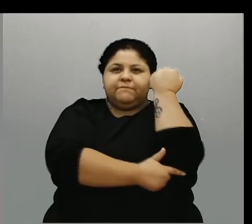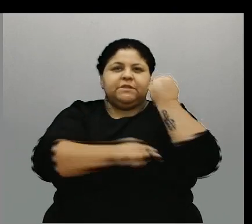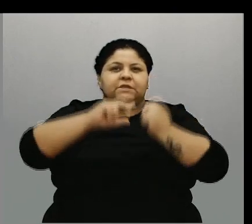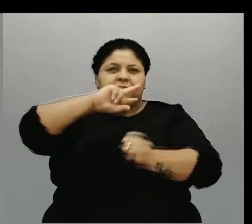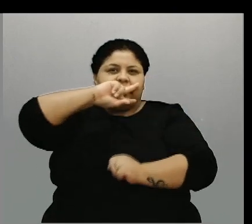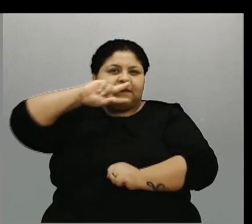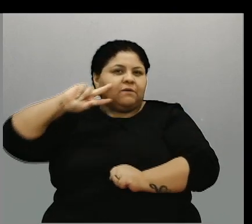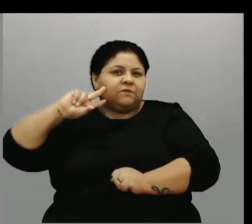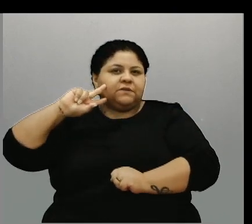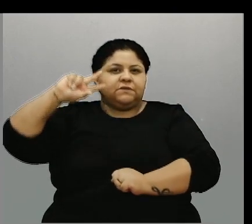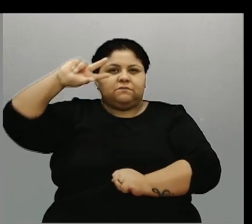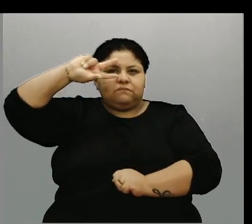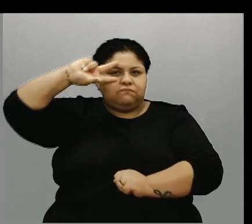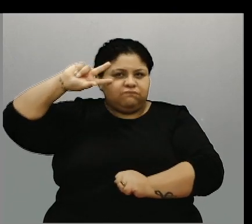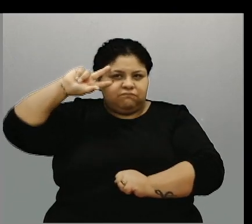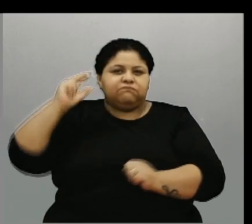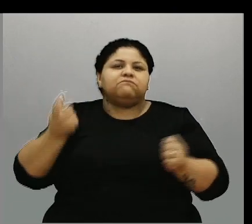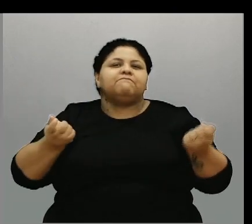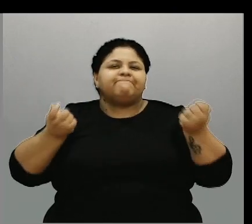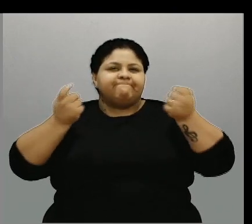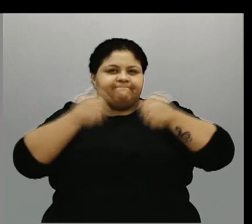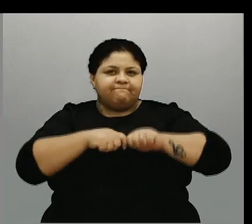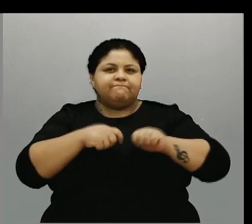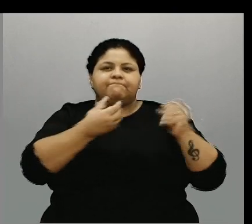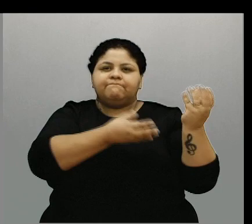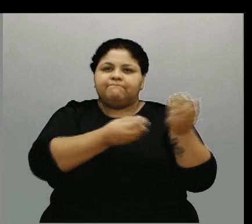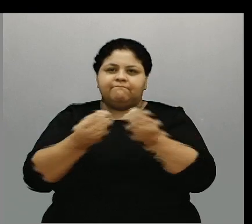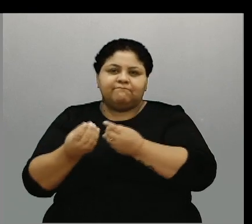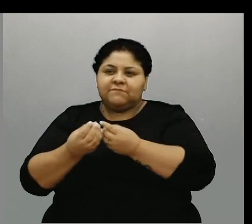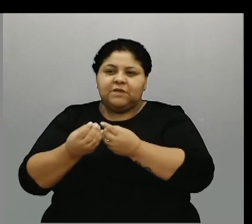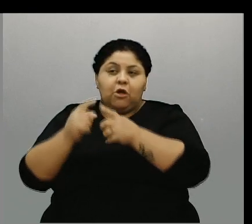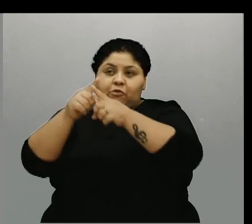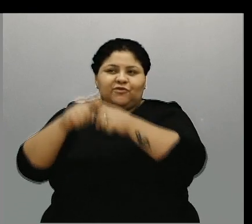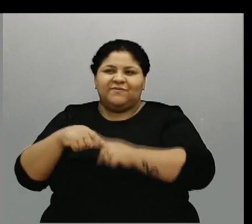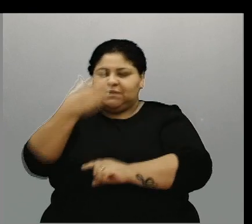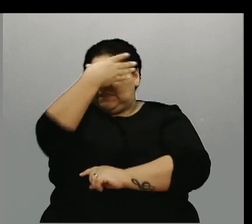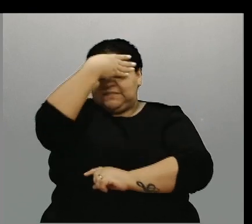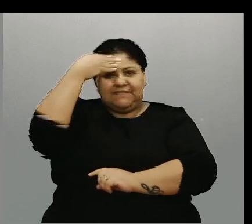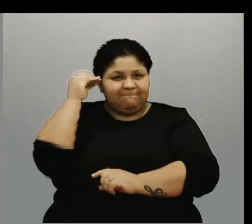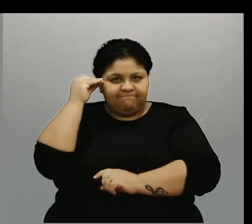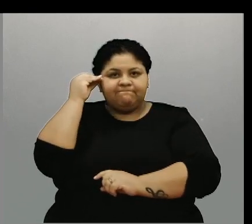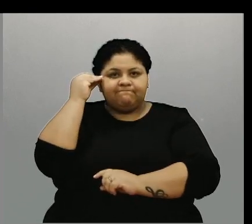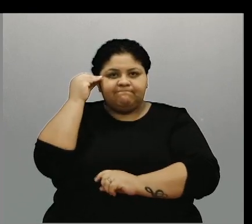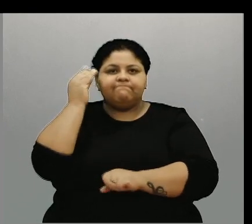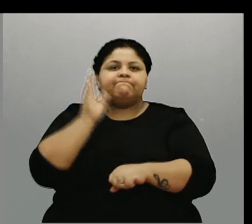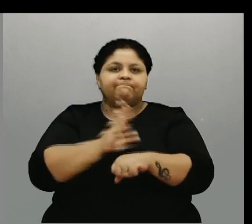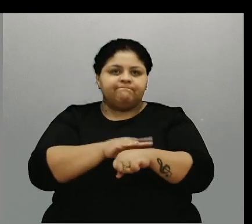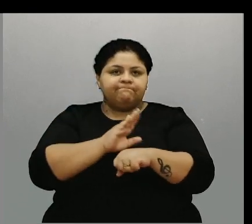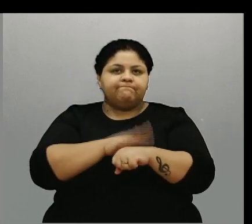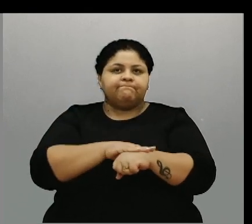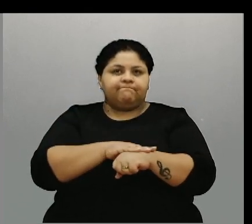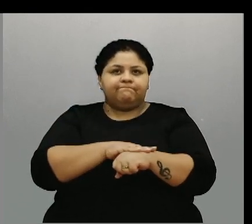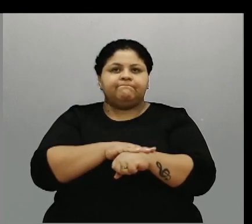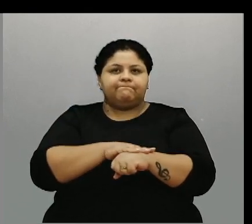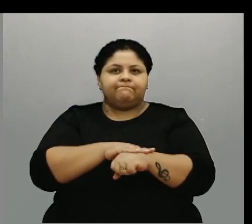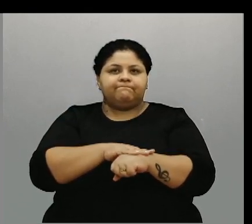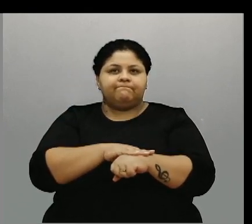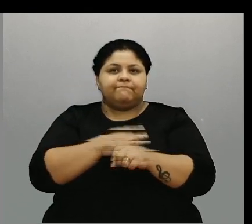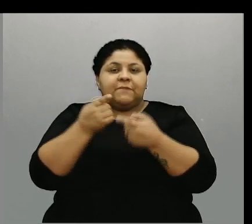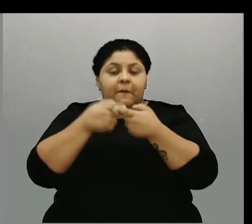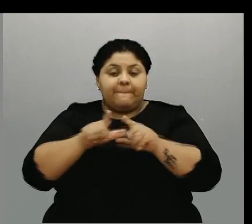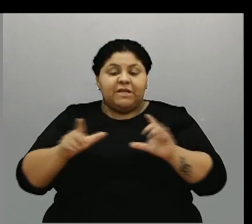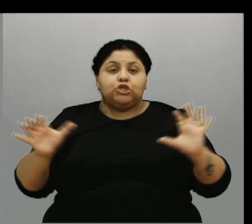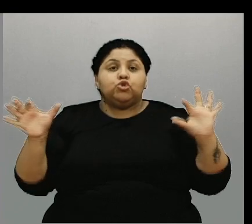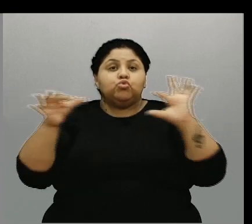íntimas femininas são necessidades e que muitas vezes são esquecidas nesse momento de crise. Mas